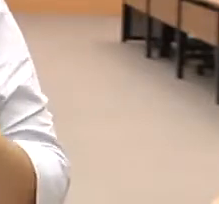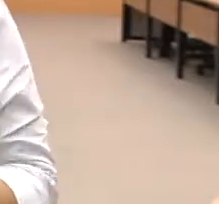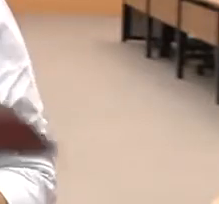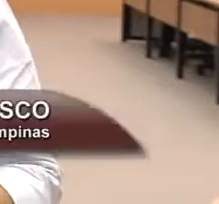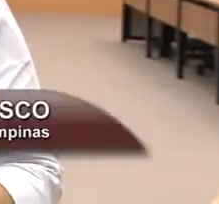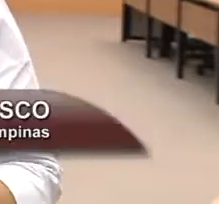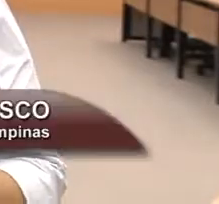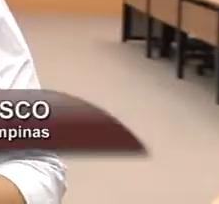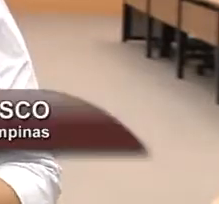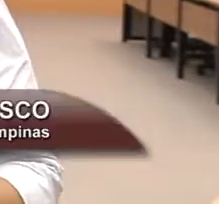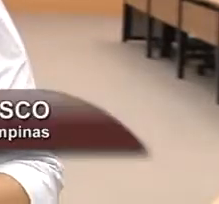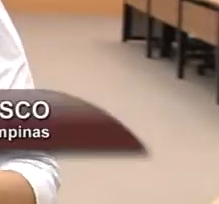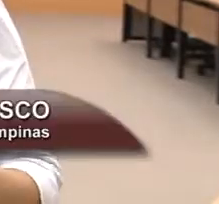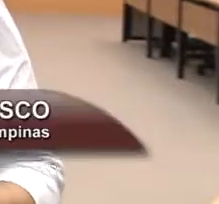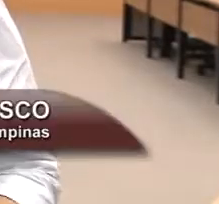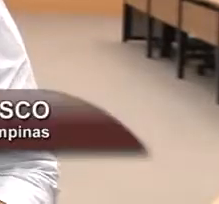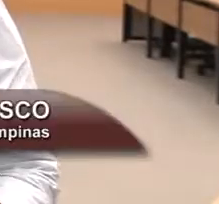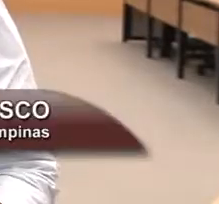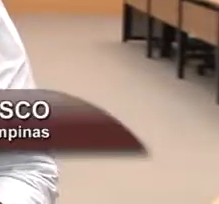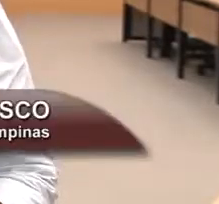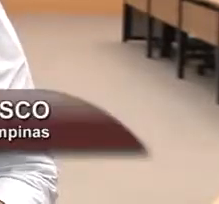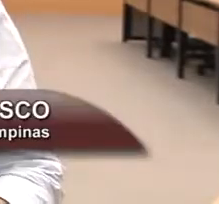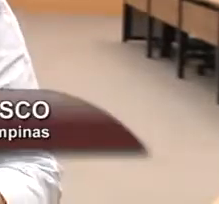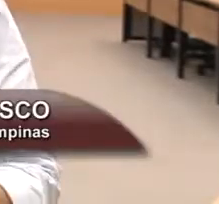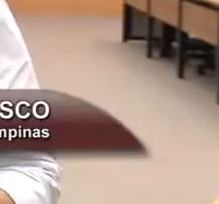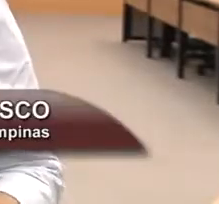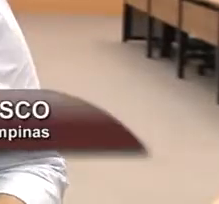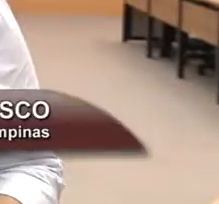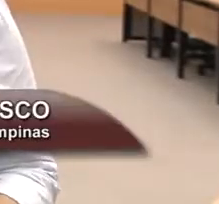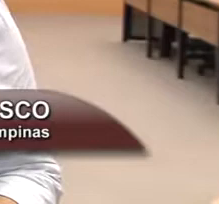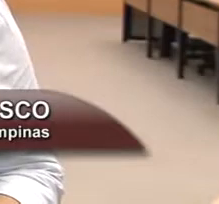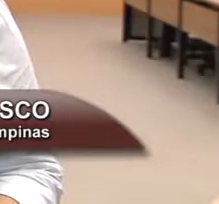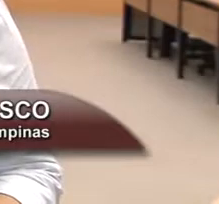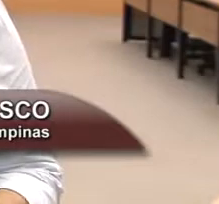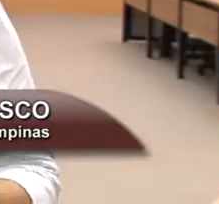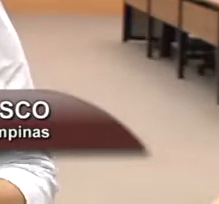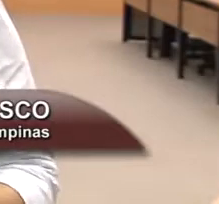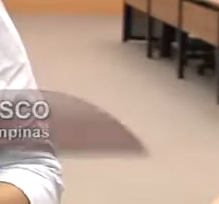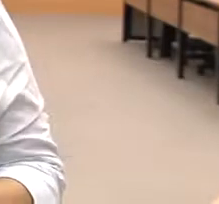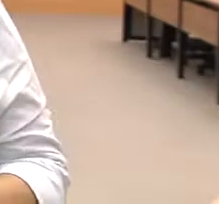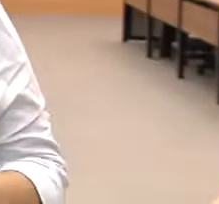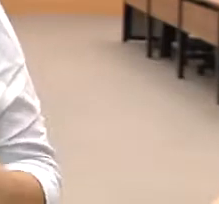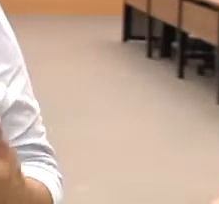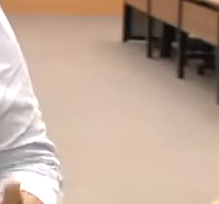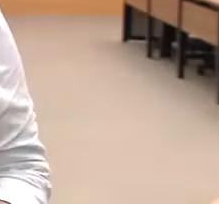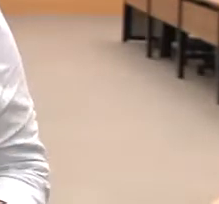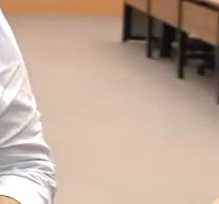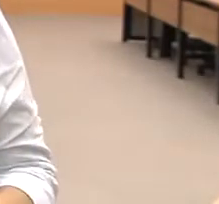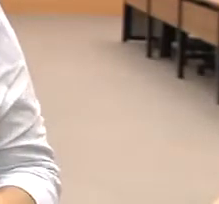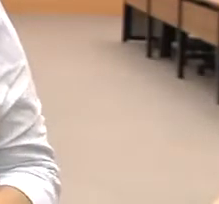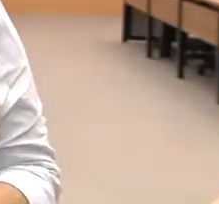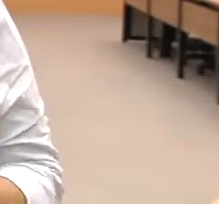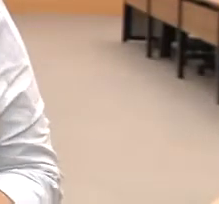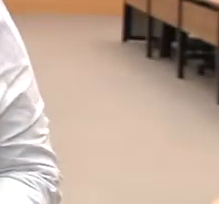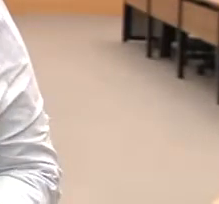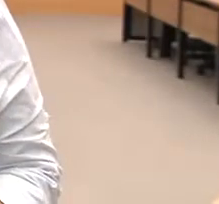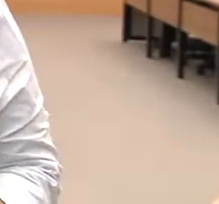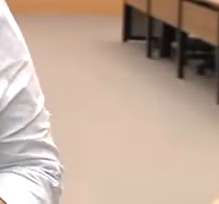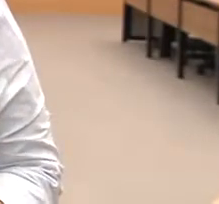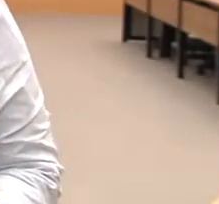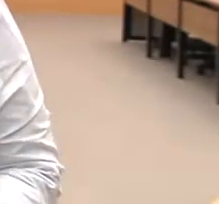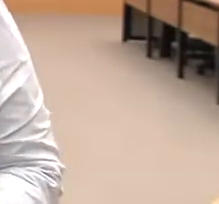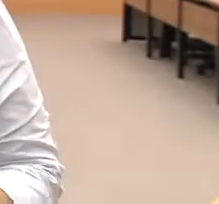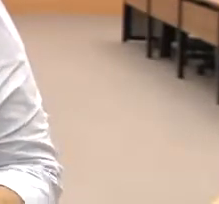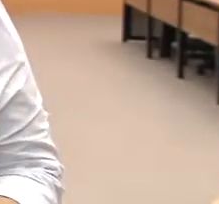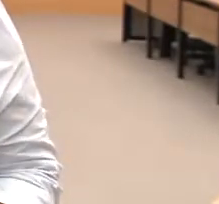que a Câmara Municipal expressa sua opinião sobre determinado assunto. Antes de ser encaminhada ao órgão de destino,